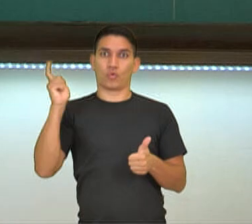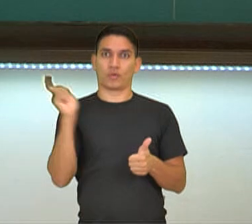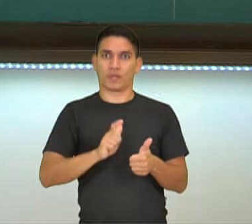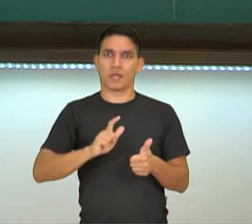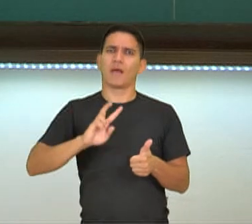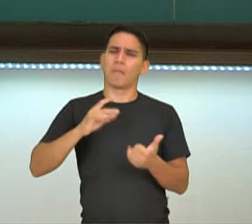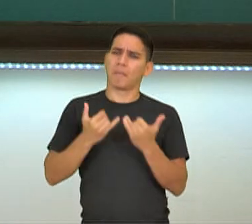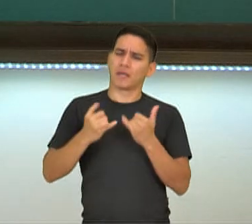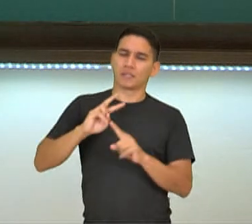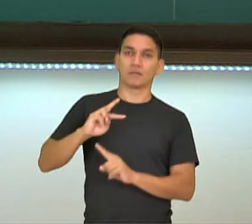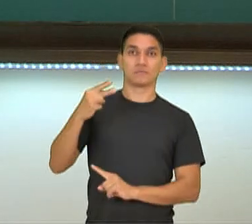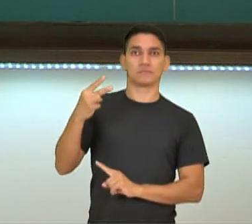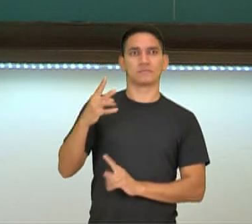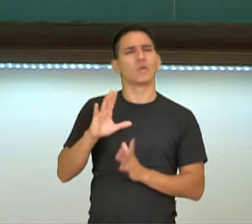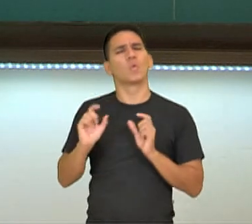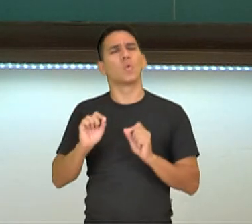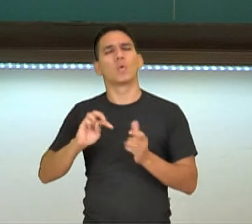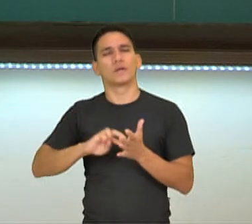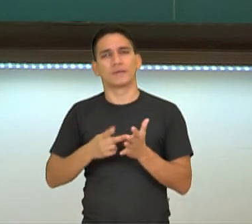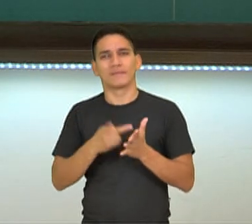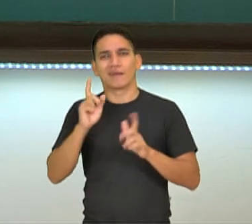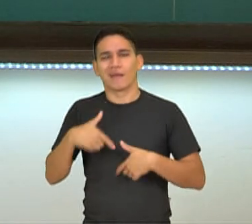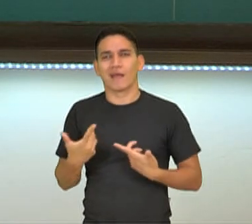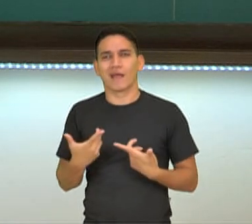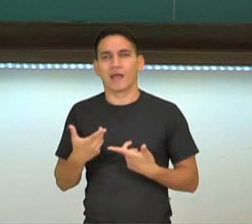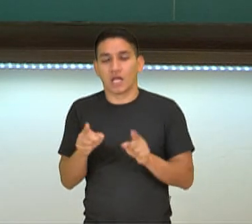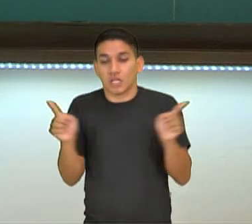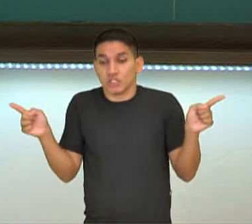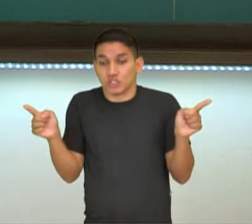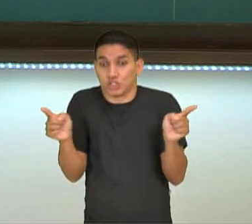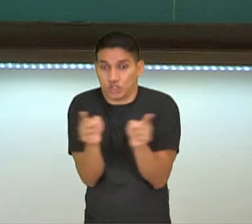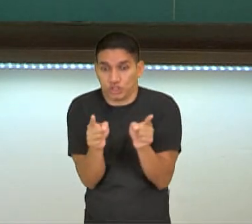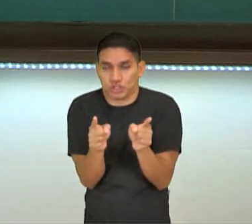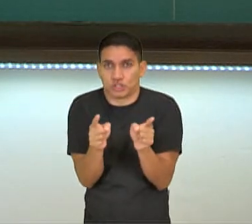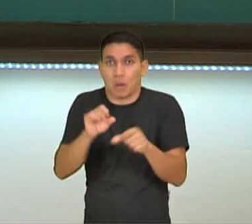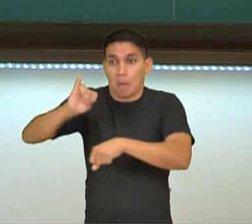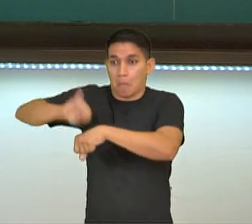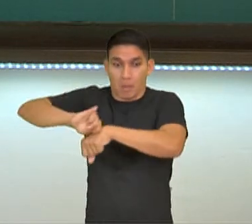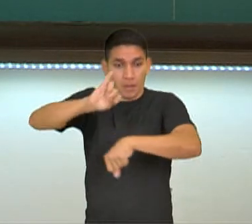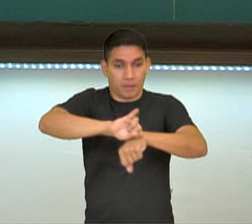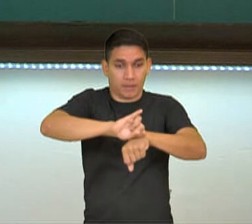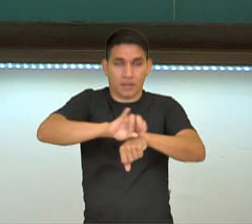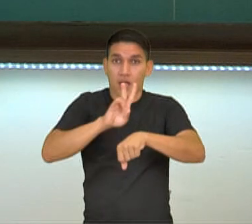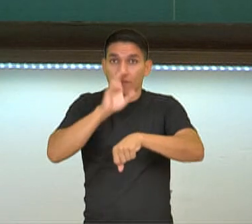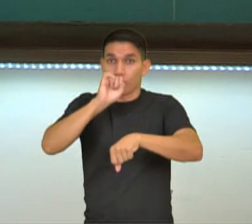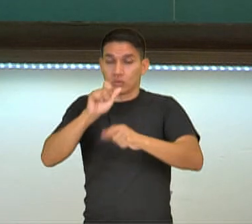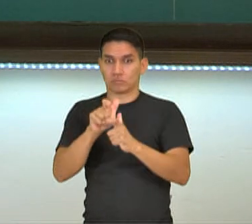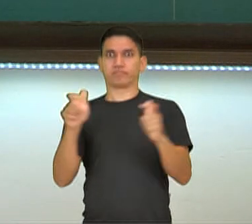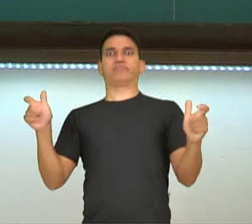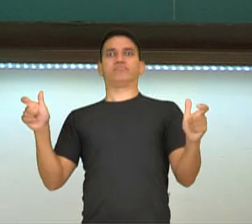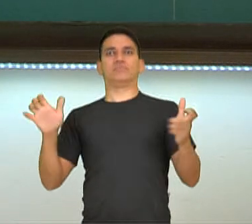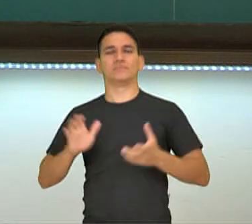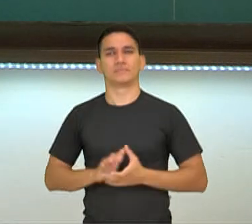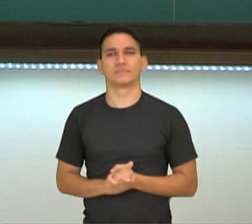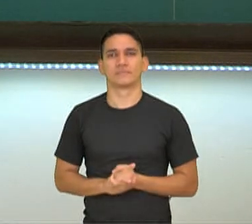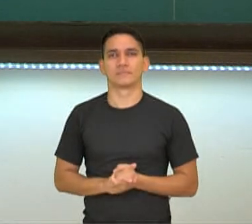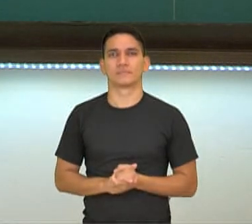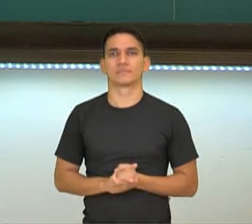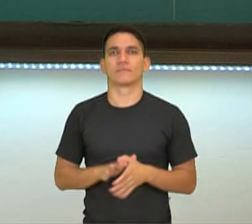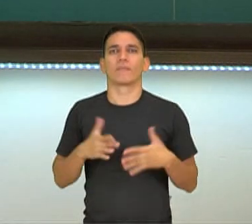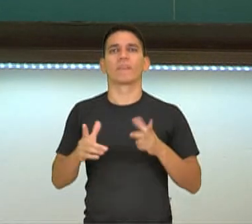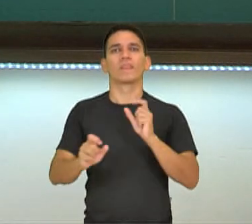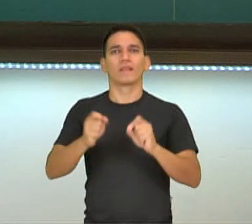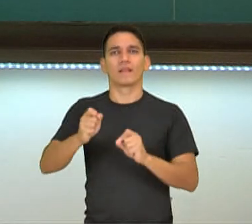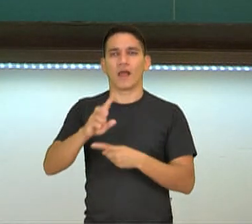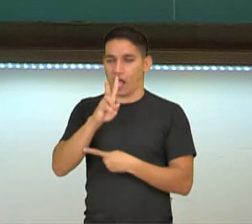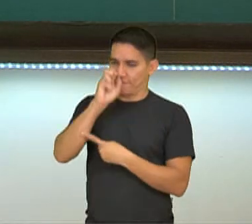distância. Ou seja, reduzir a distância entre as cargas aumentava em muito a força, ok? E